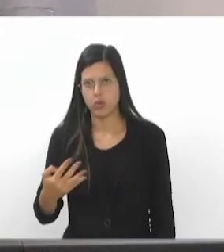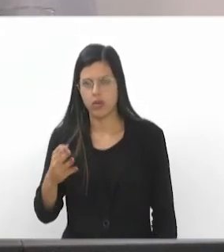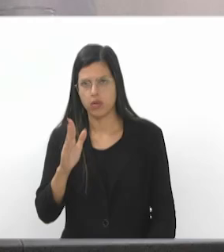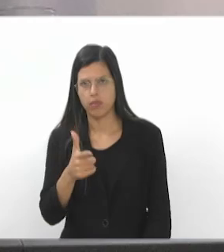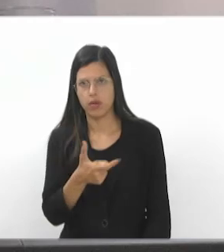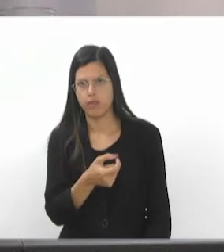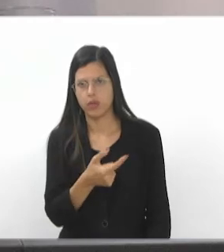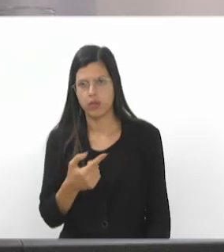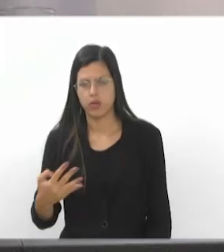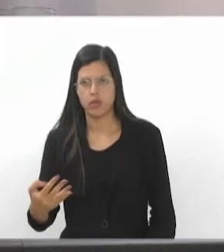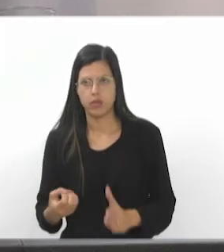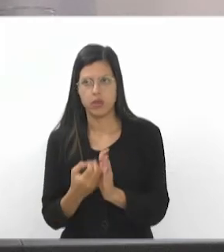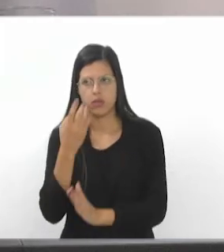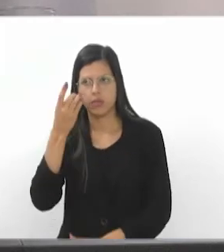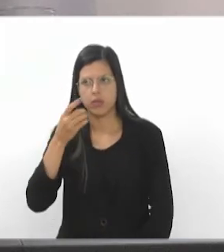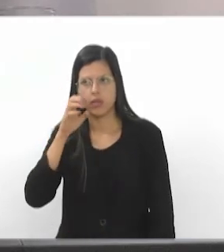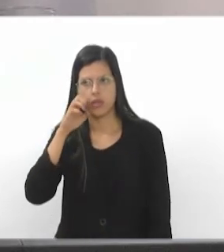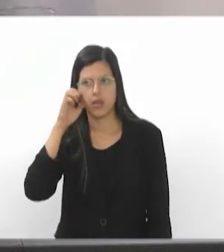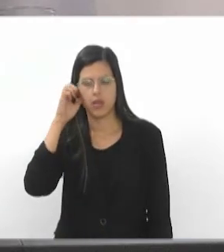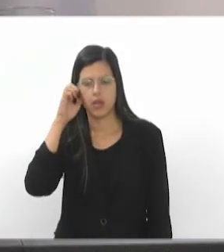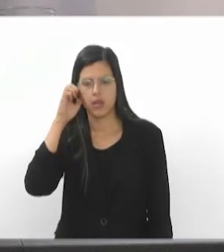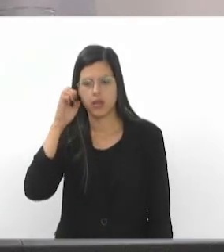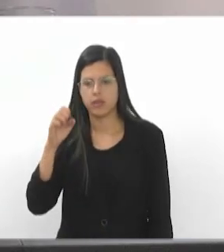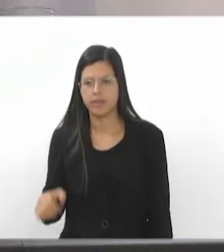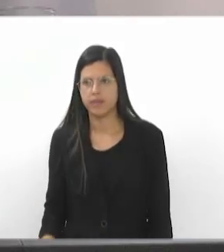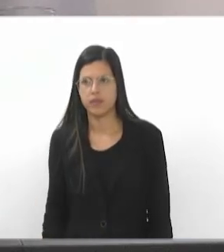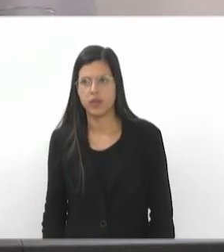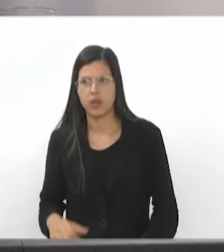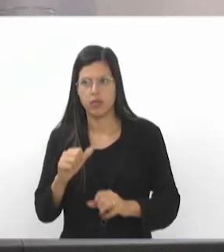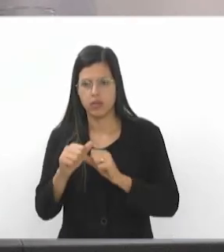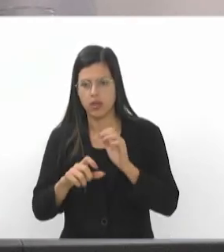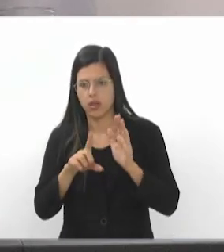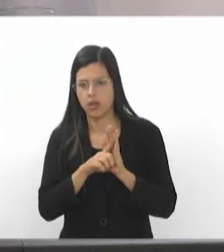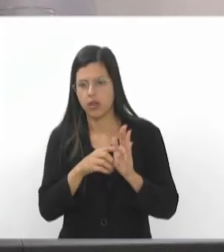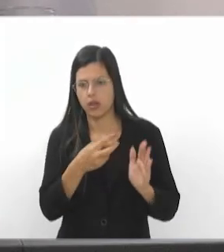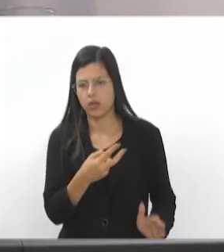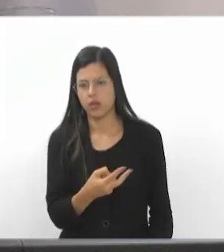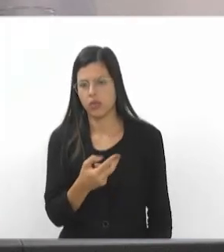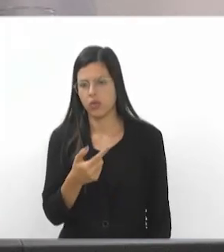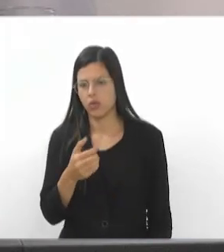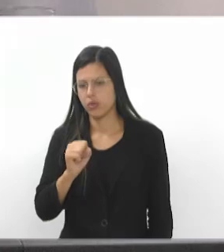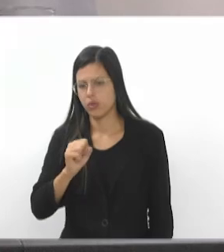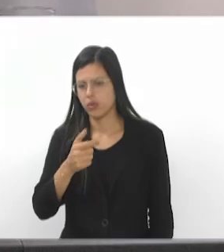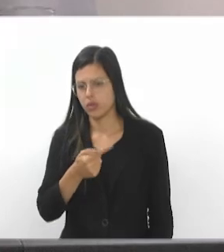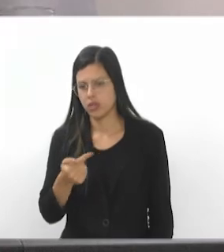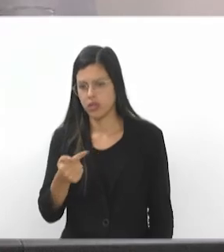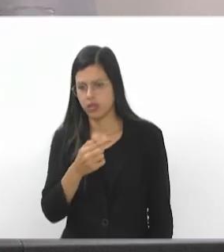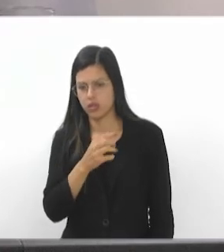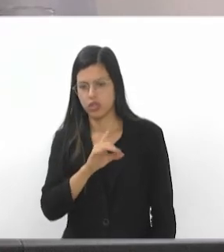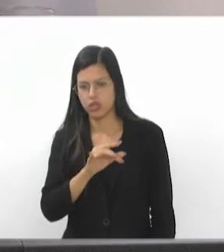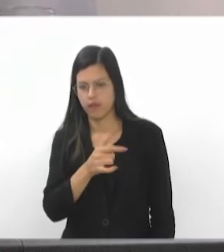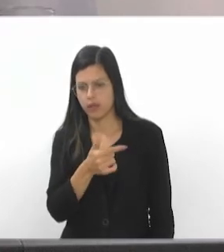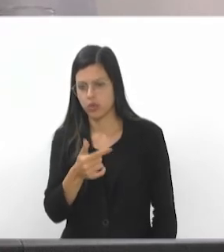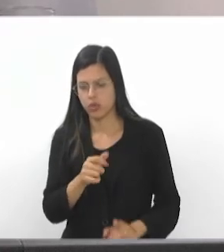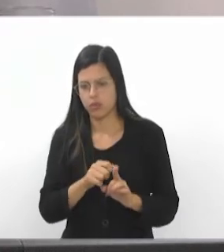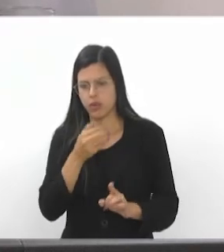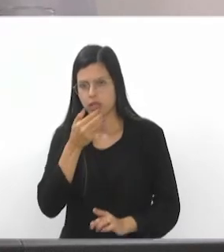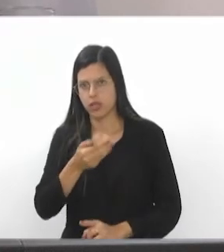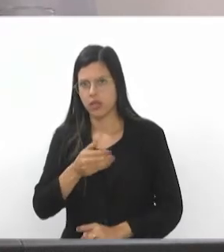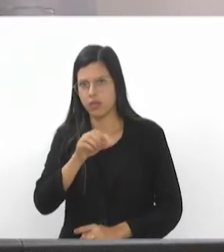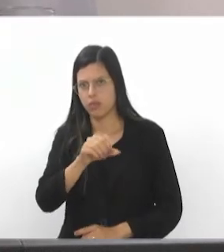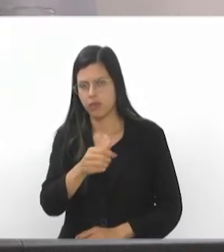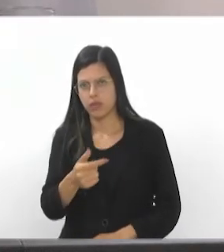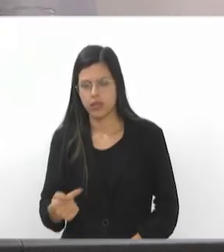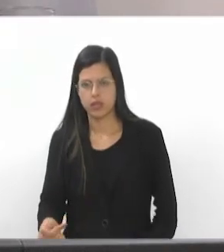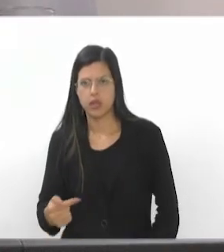de 24, de autoria da deputada Élica Takimoto, que altera a lei 2.877 de 22 de dezembro de 97 e dá outras